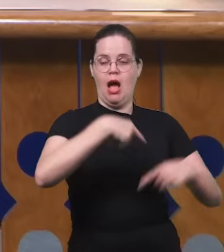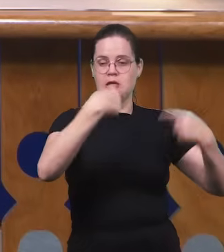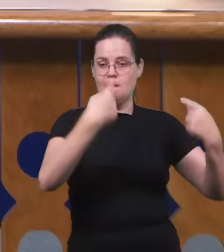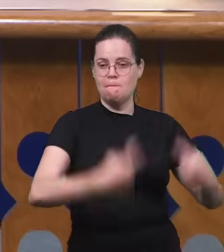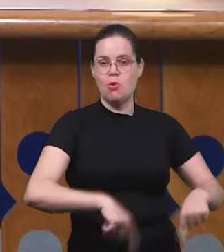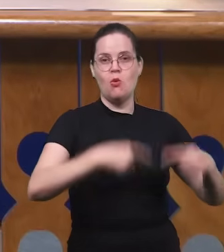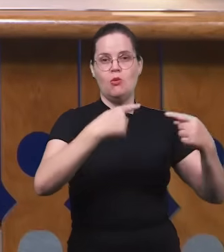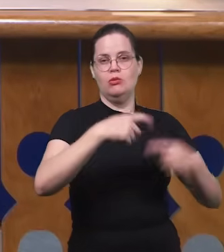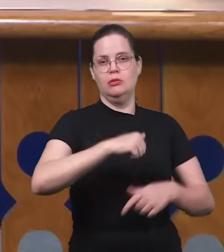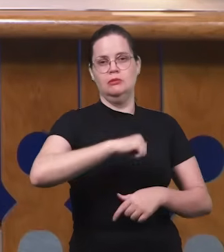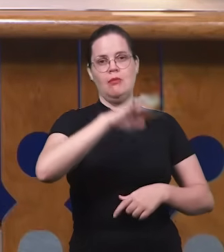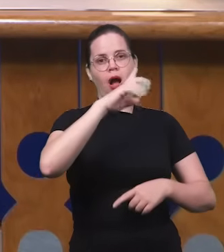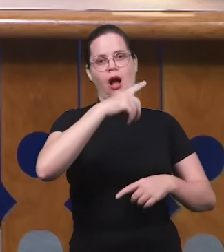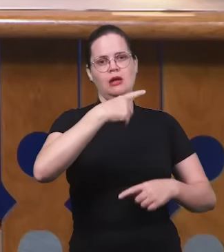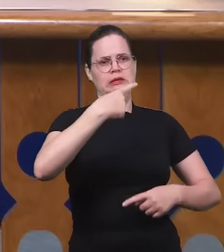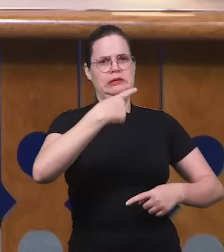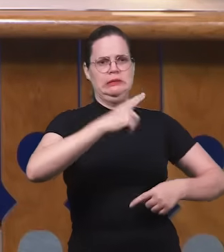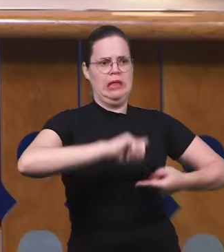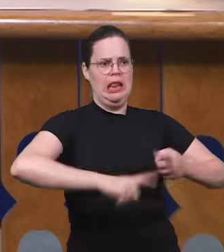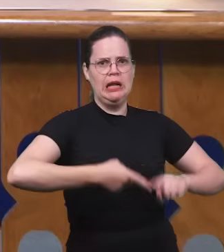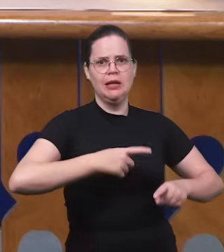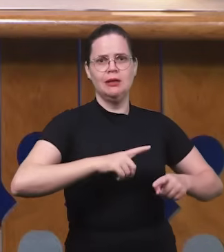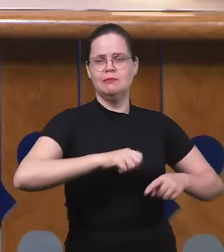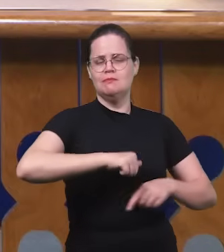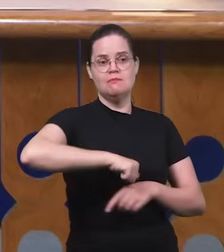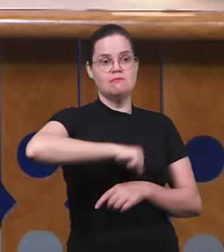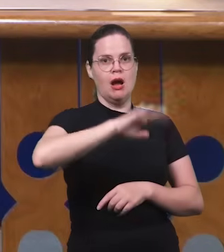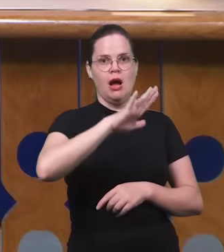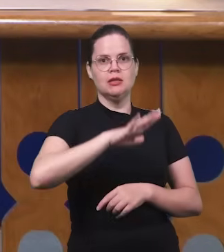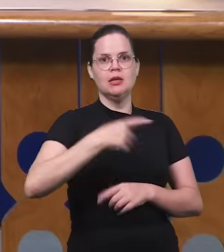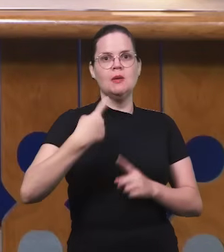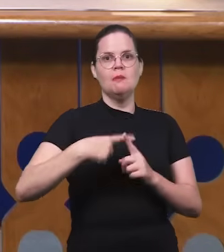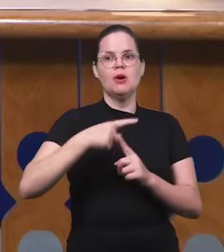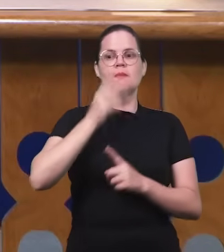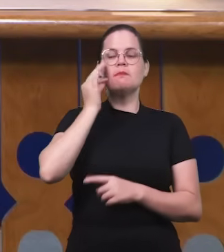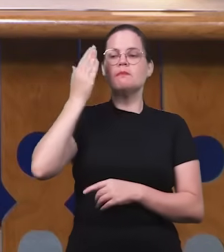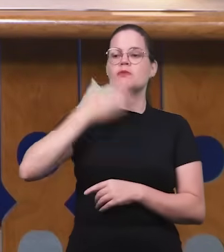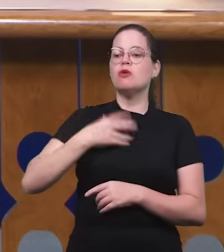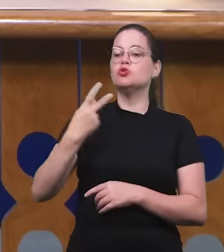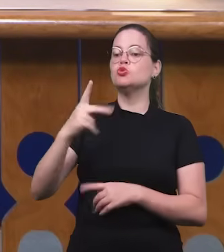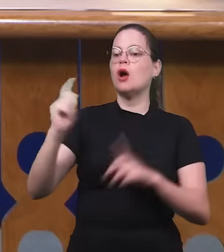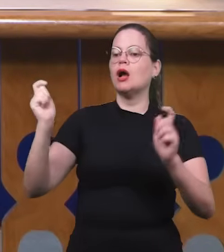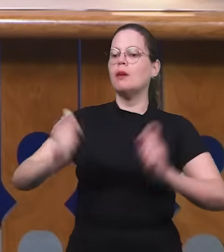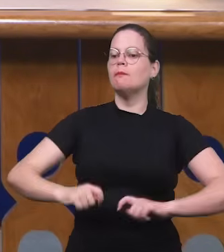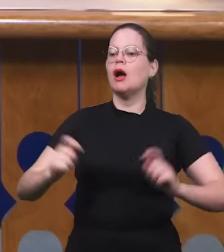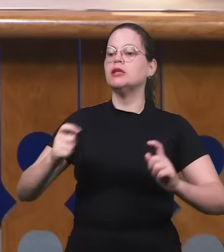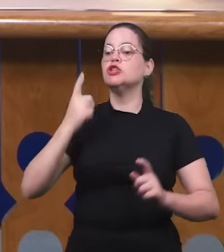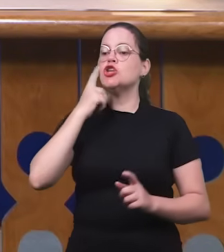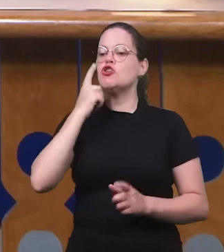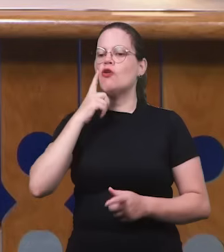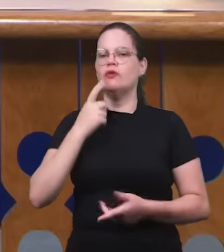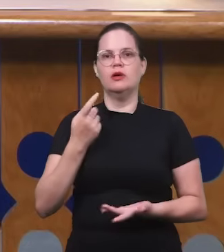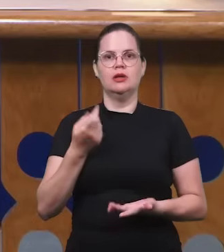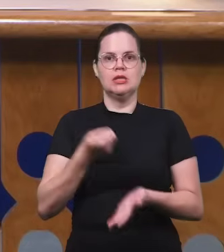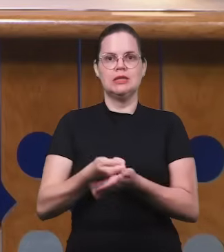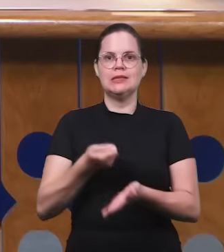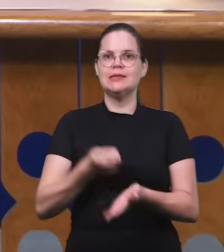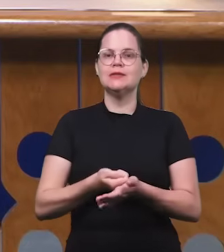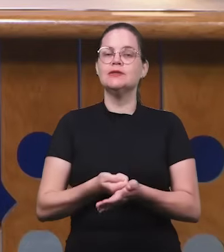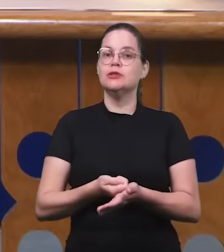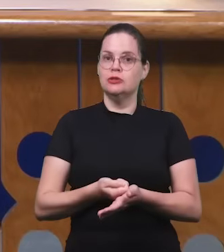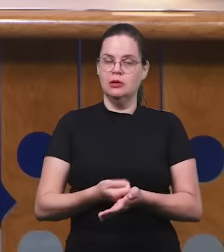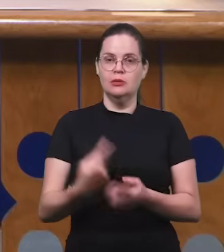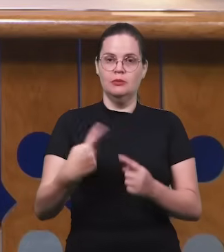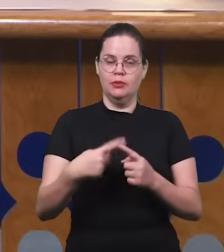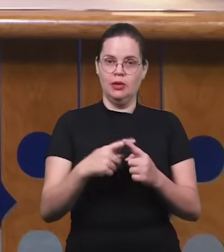concorrência, onde a competência tem sido provada a cada instante, e as necessidades